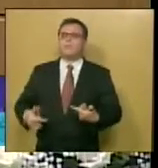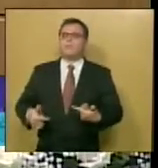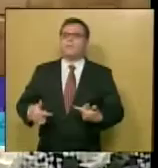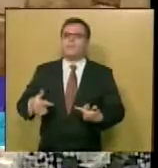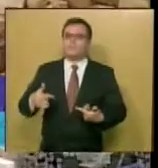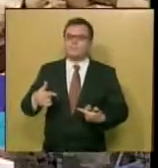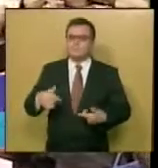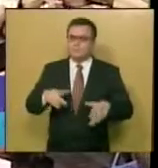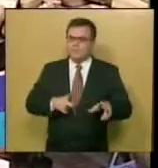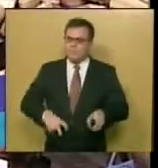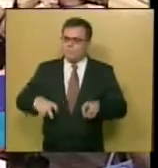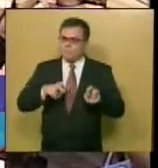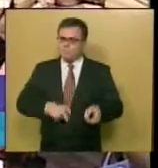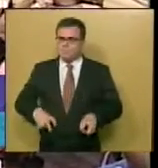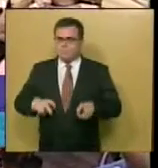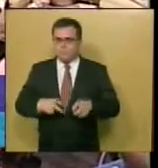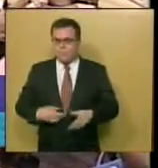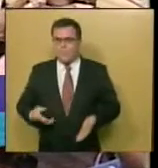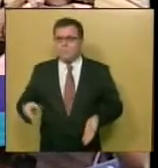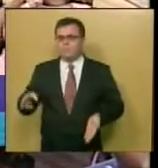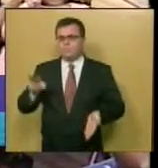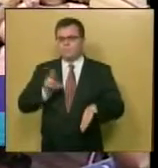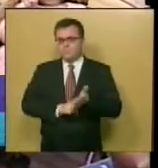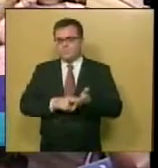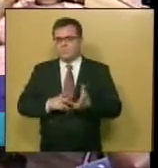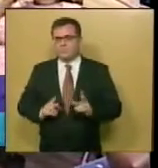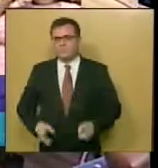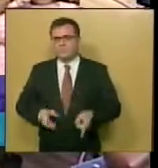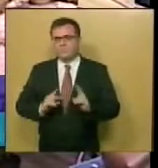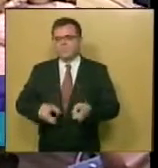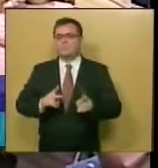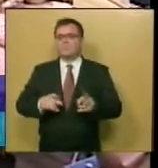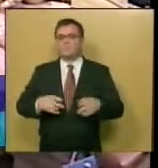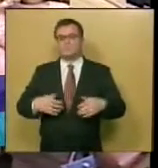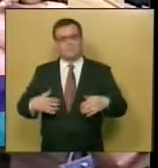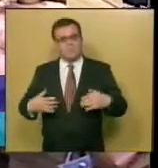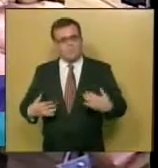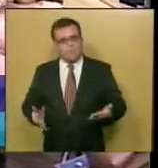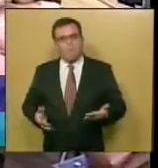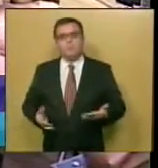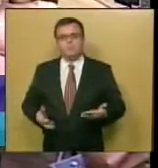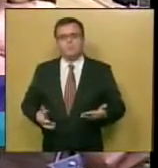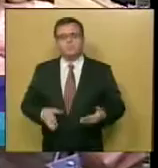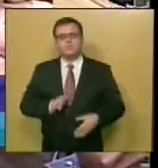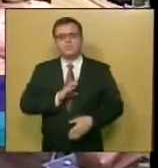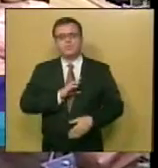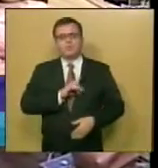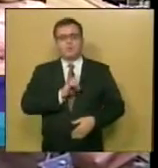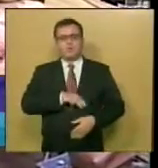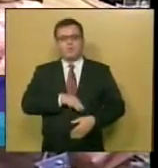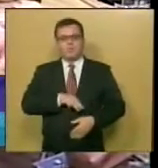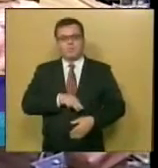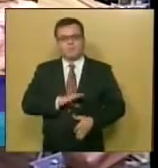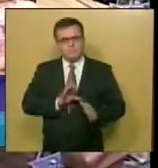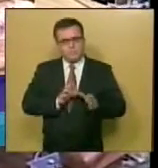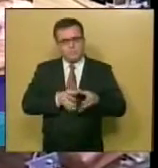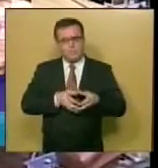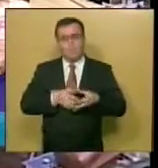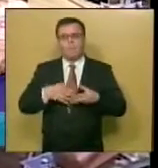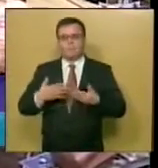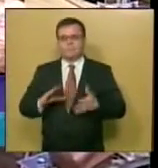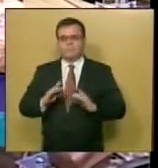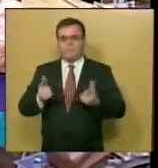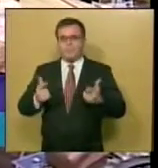região Agreste e, consequentemente, no domínio da UDN, o que não interessava aos